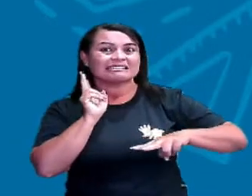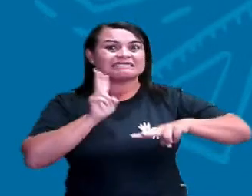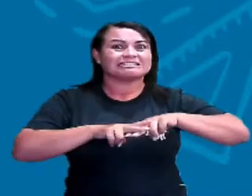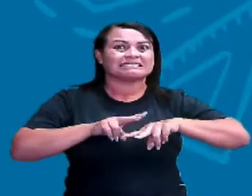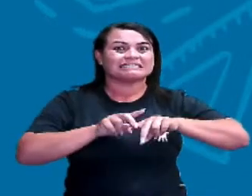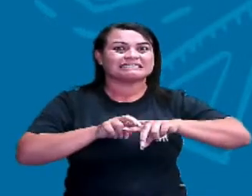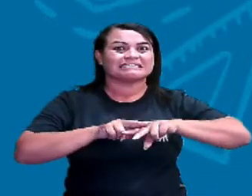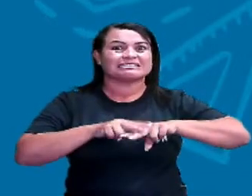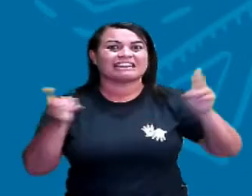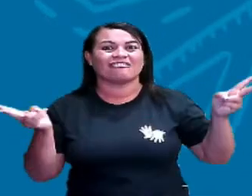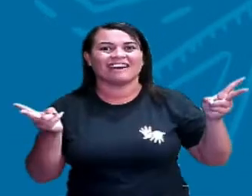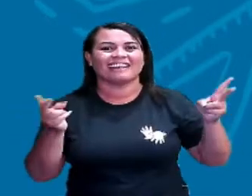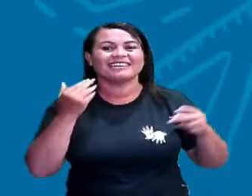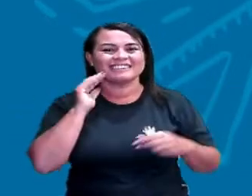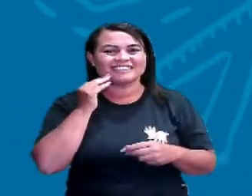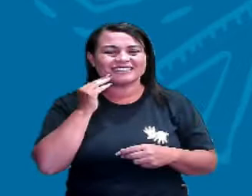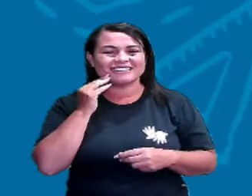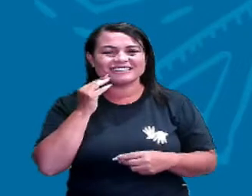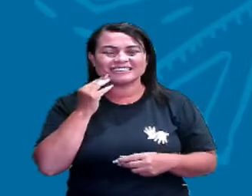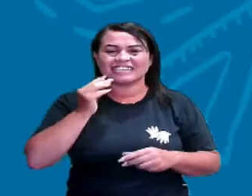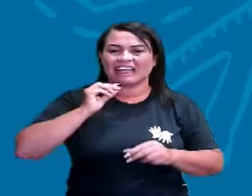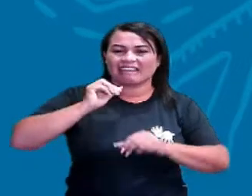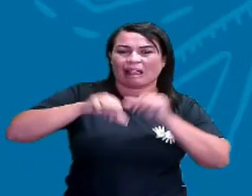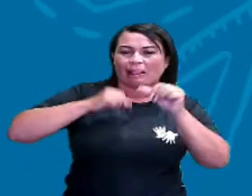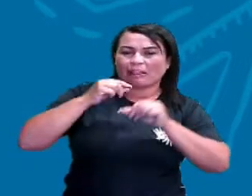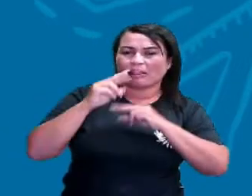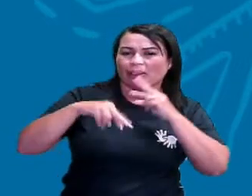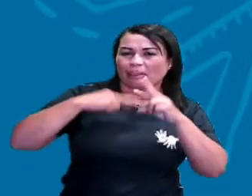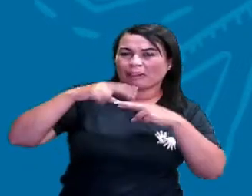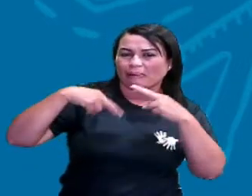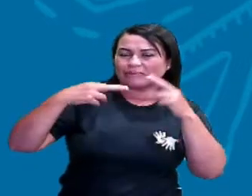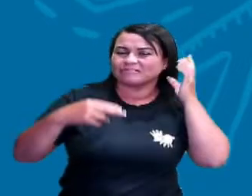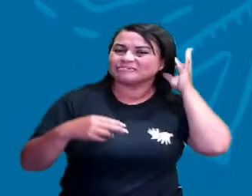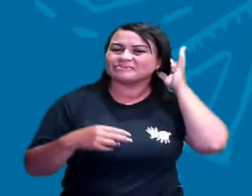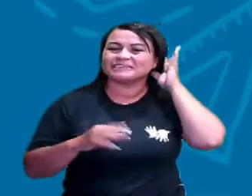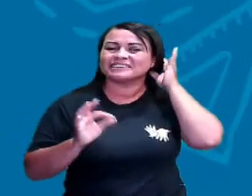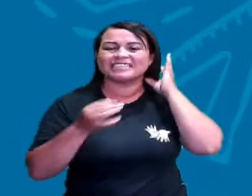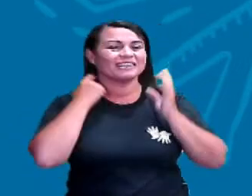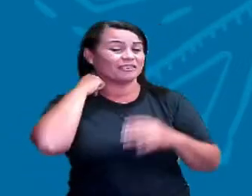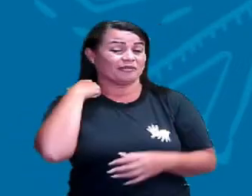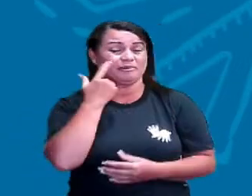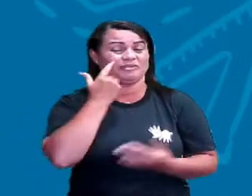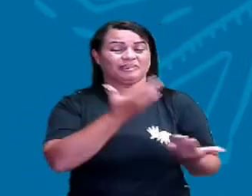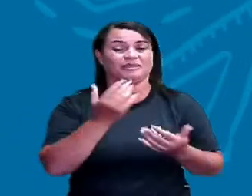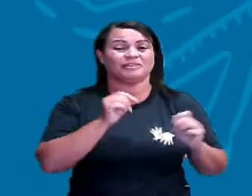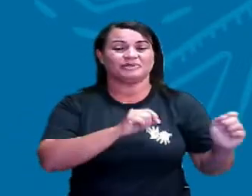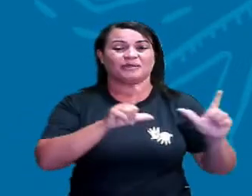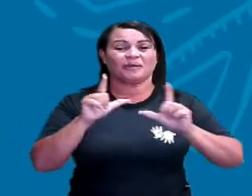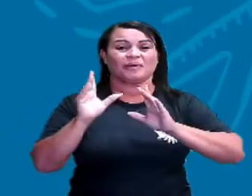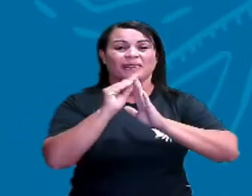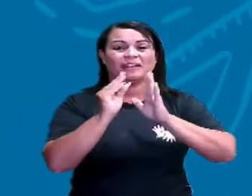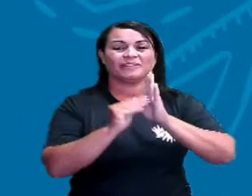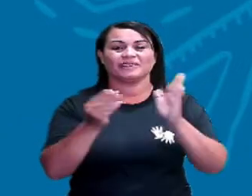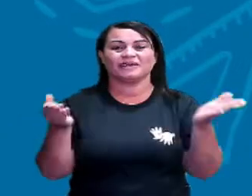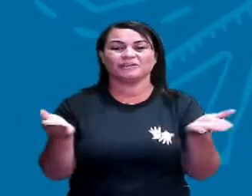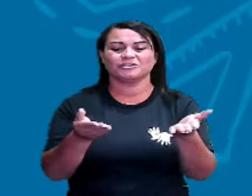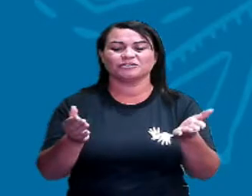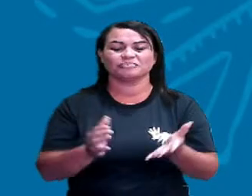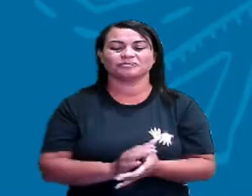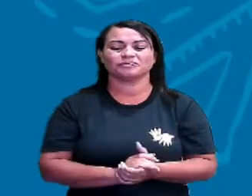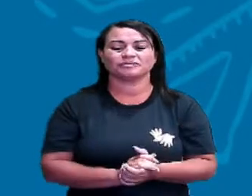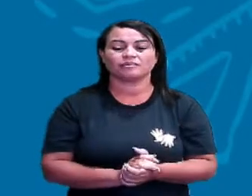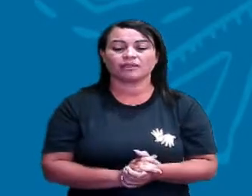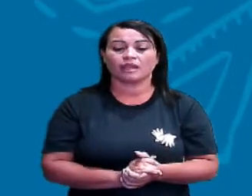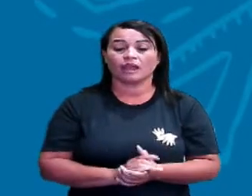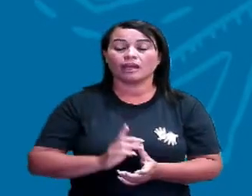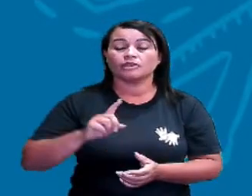língua. Sem dar, esse nó aí na língua. Tá certo? Então, vamos para o nosso conteúdo de hoje.